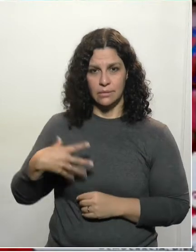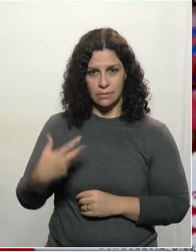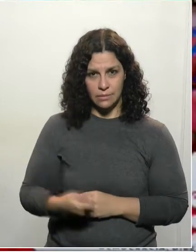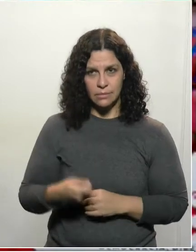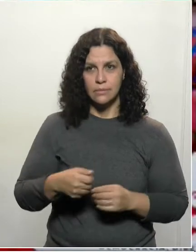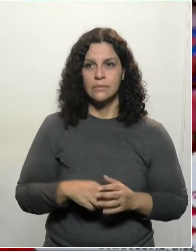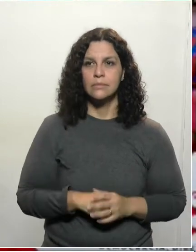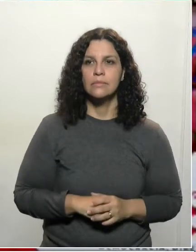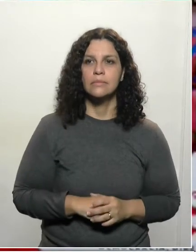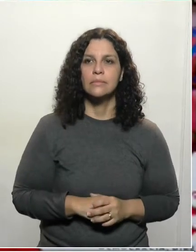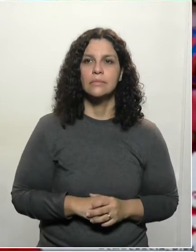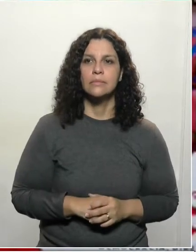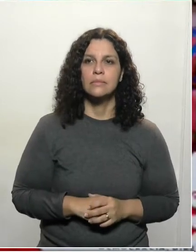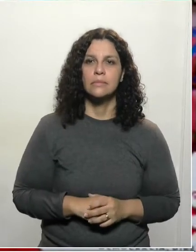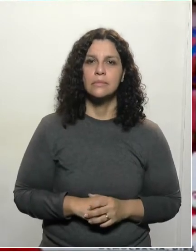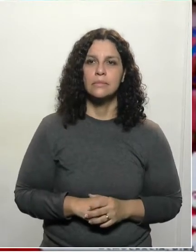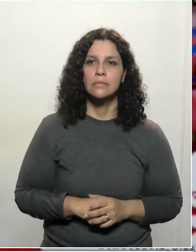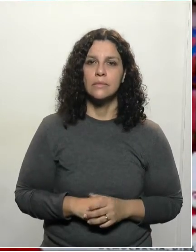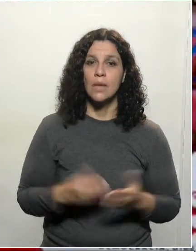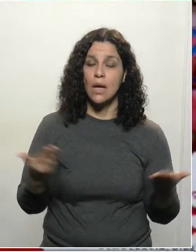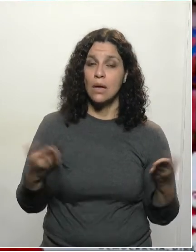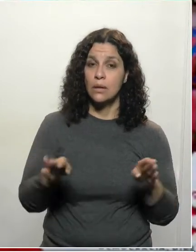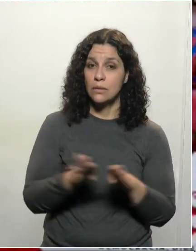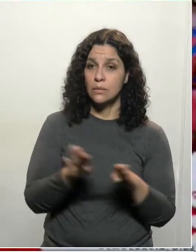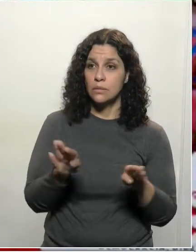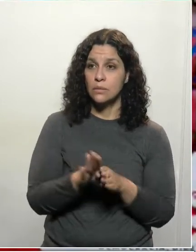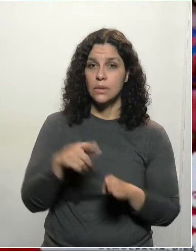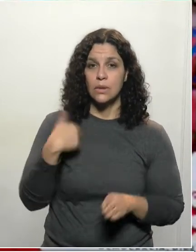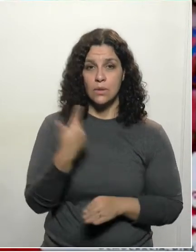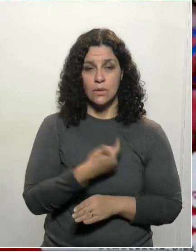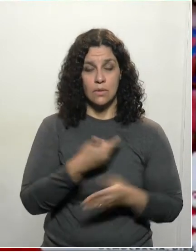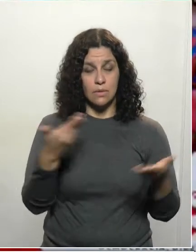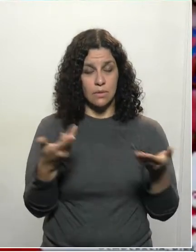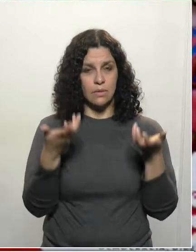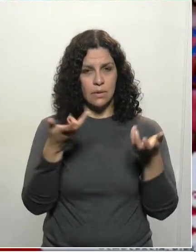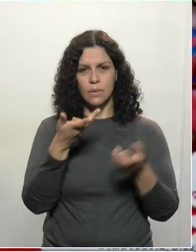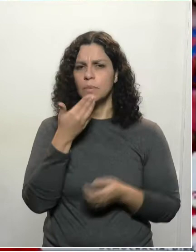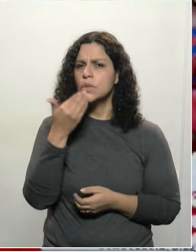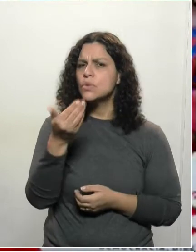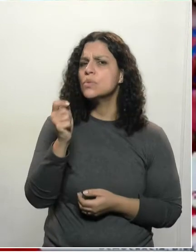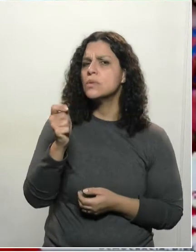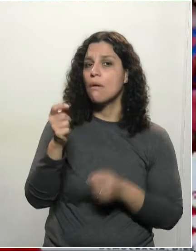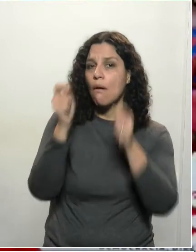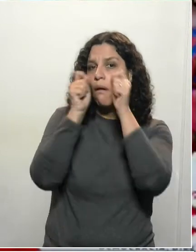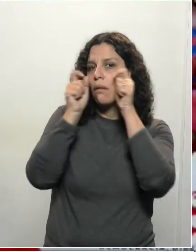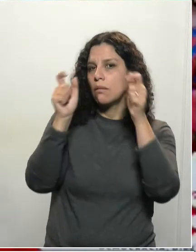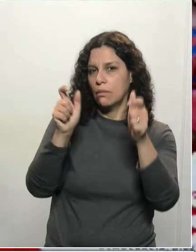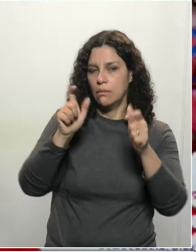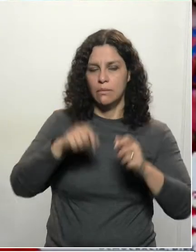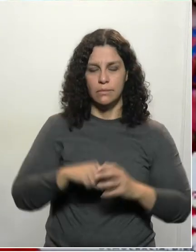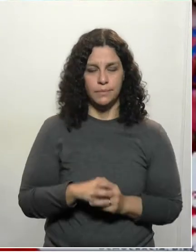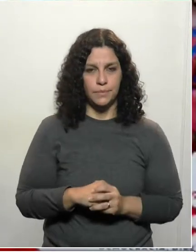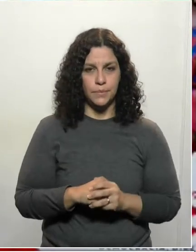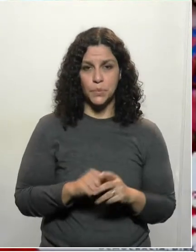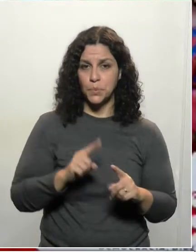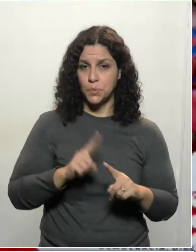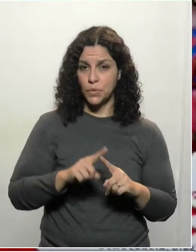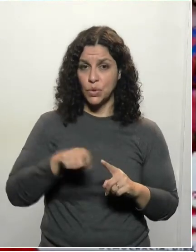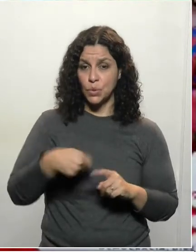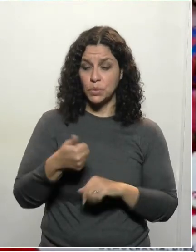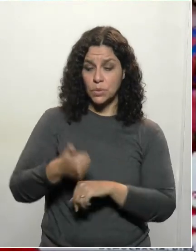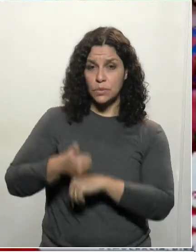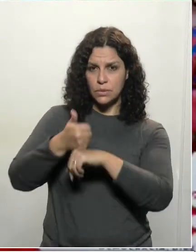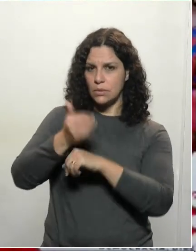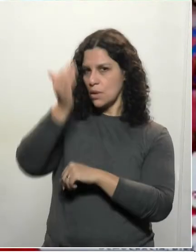governador Ratinho Júnior, e no qual eu gostaria de pedir muita atenção, principalmente do líder